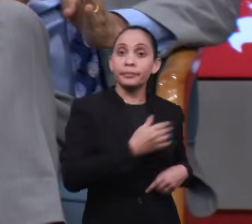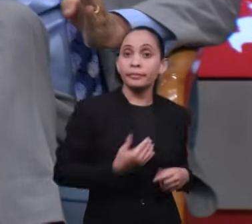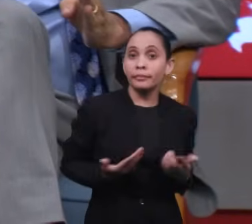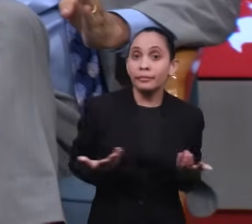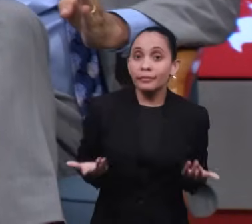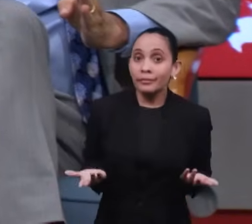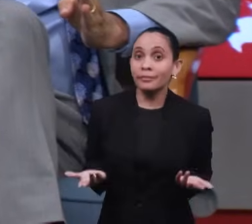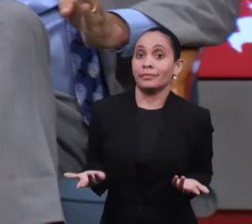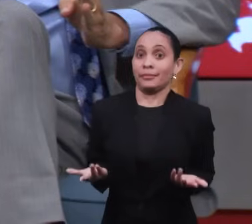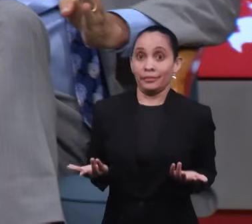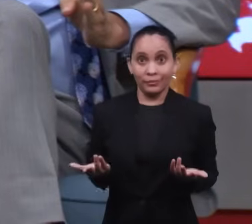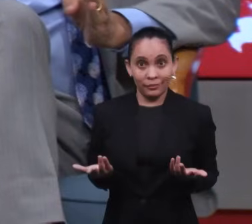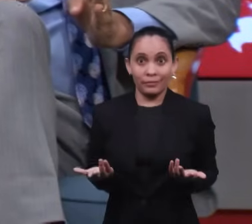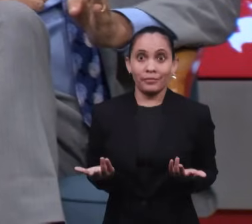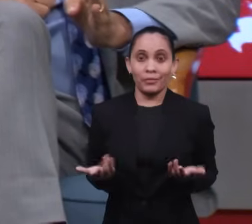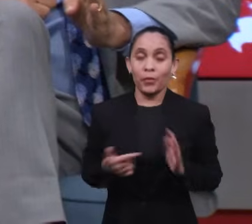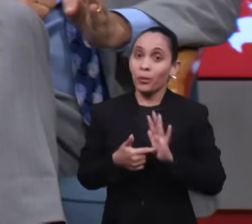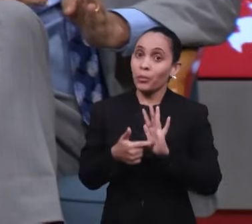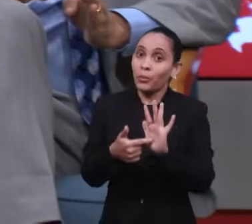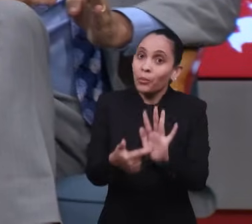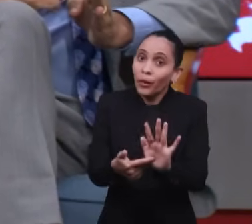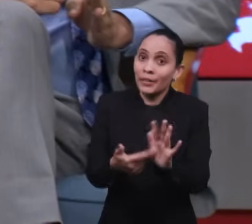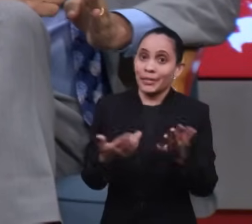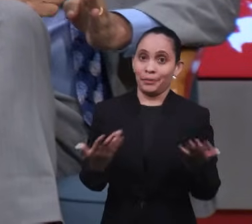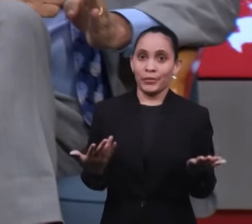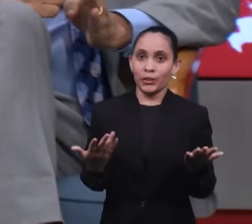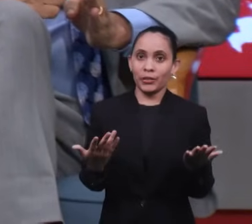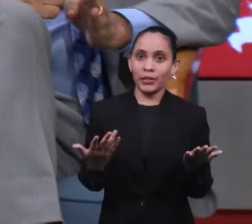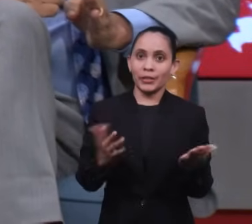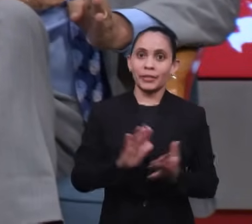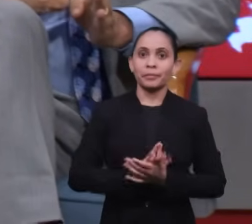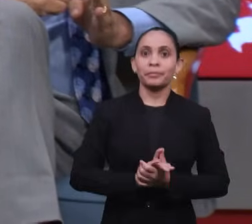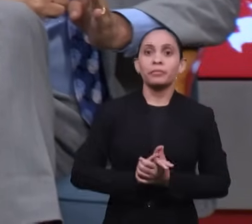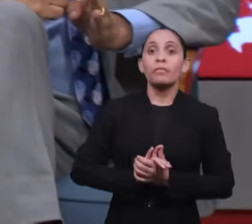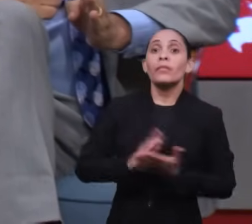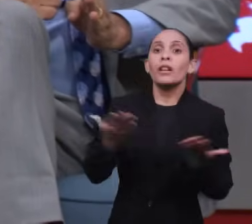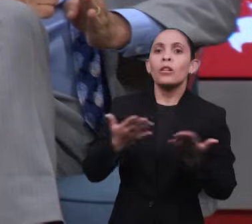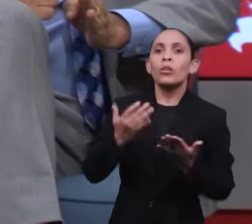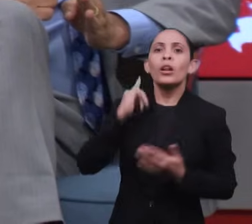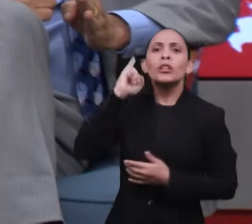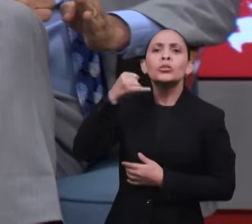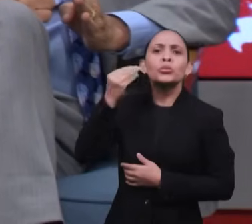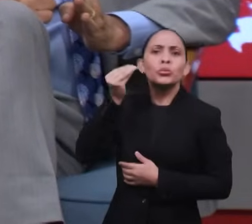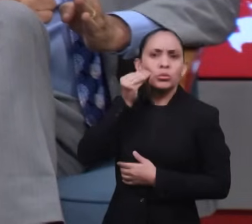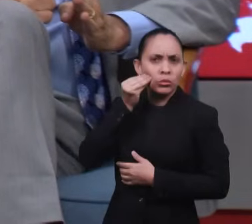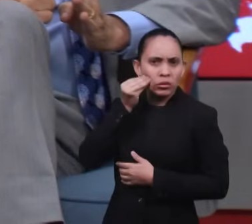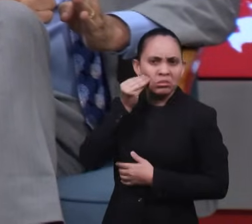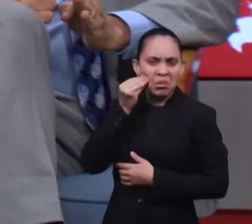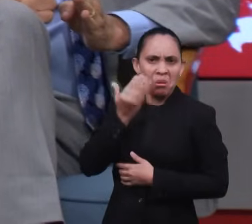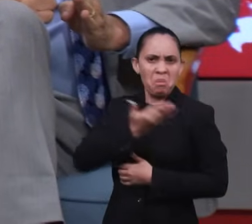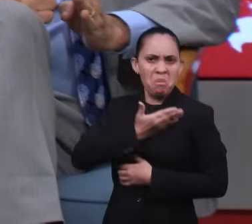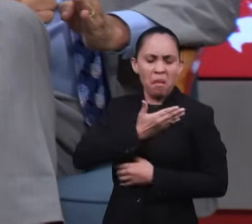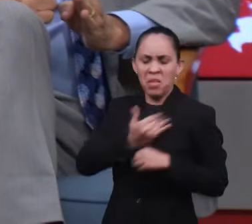Judas fere o corpo. Ele fere Jesus. De que forma? Com o beijo.